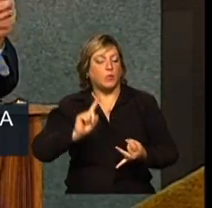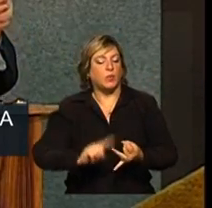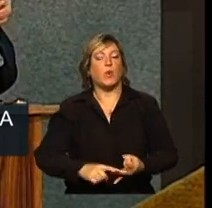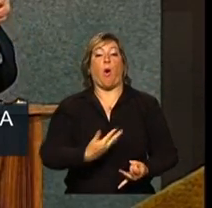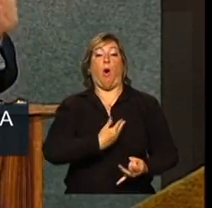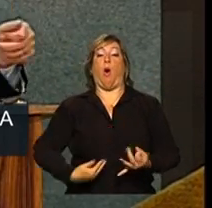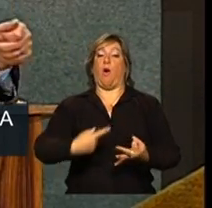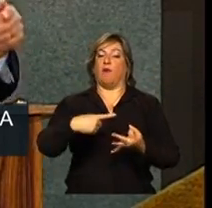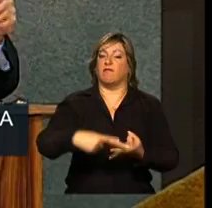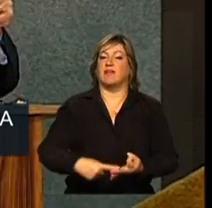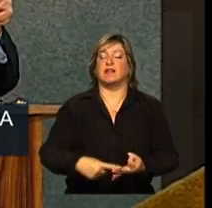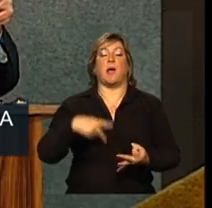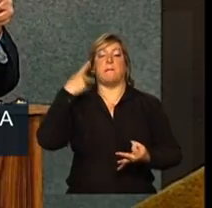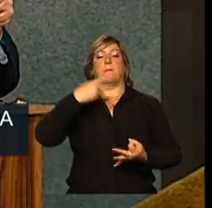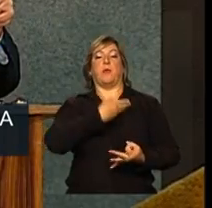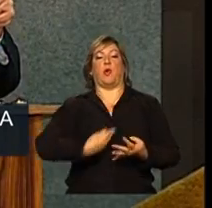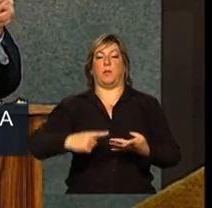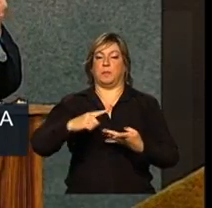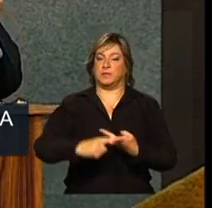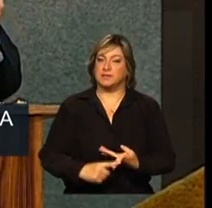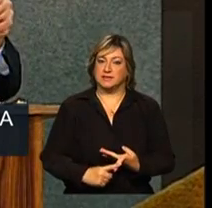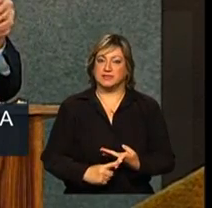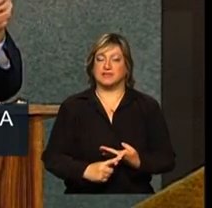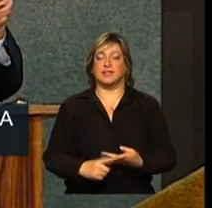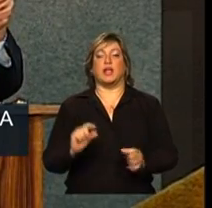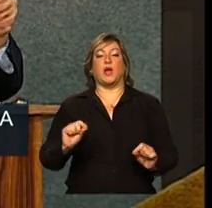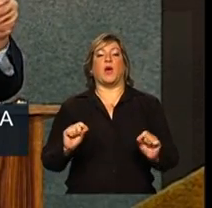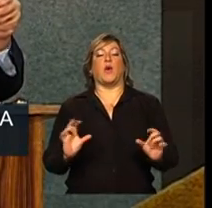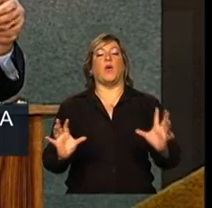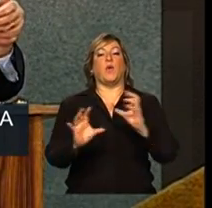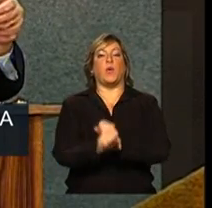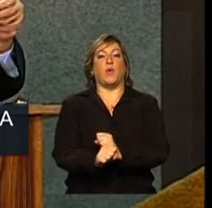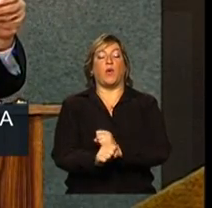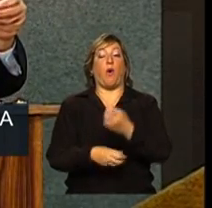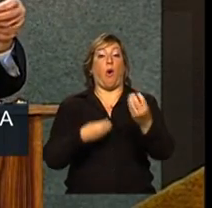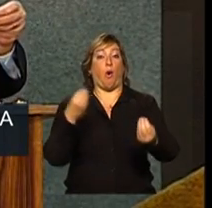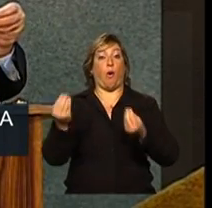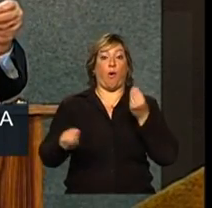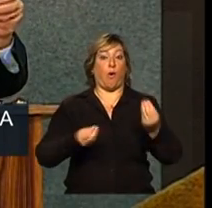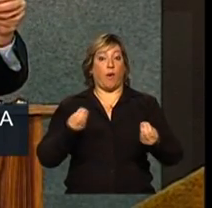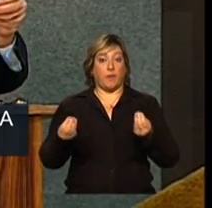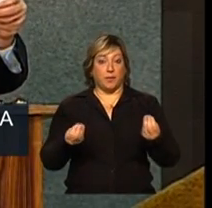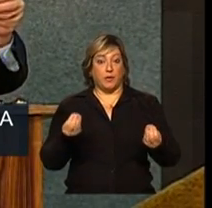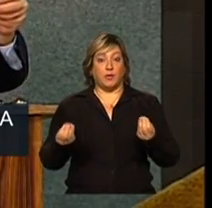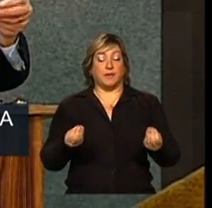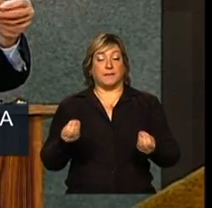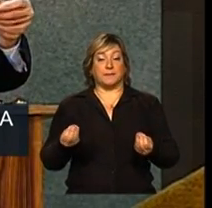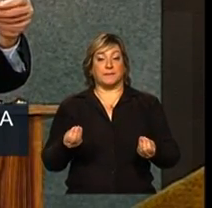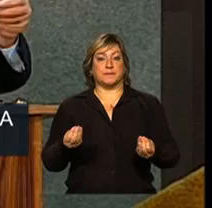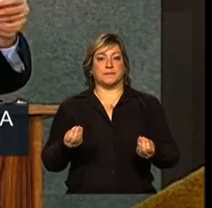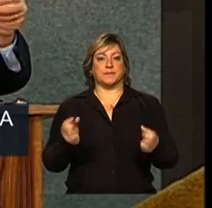pelo governo, pelas políticas públicas, como fatores de